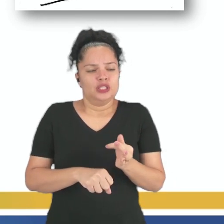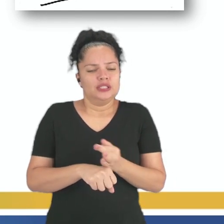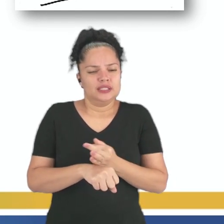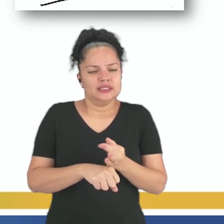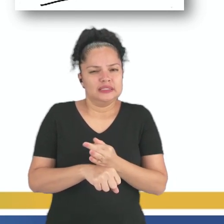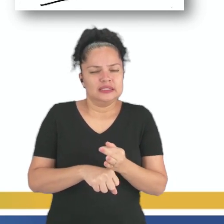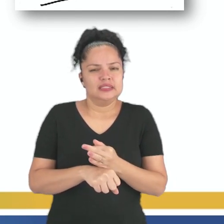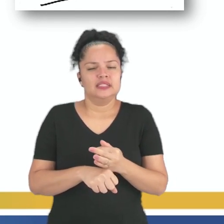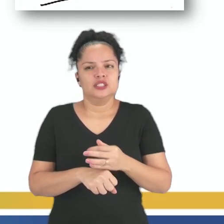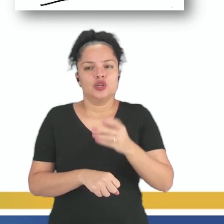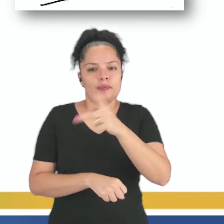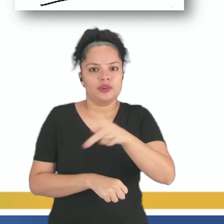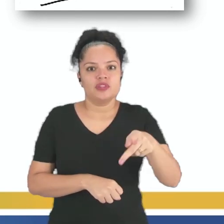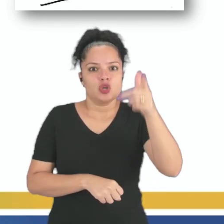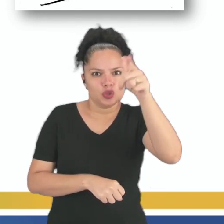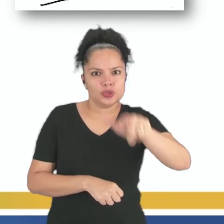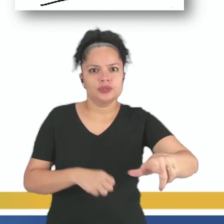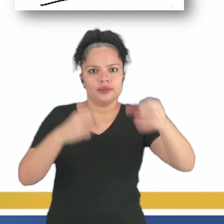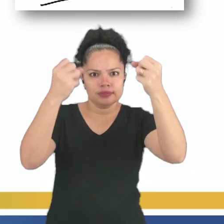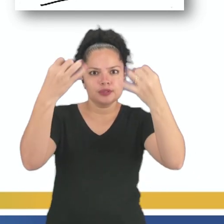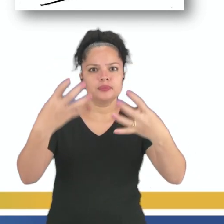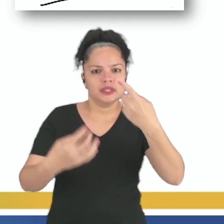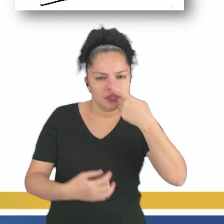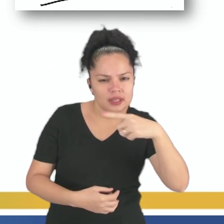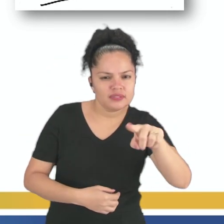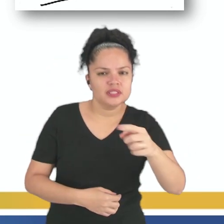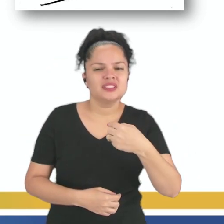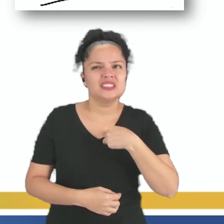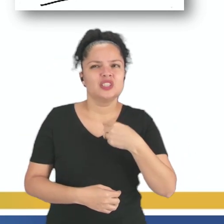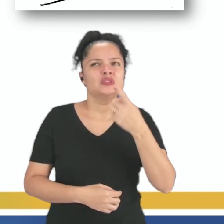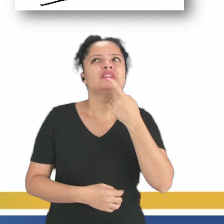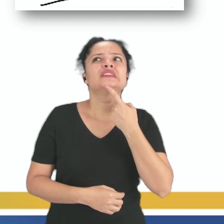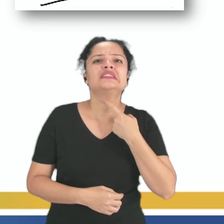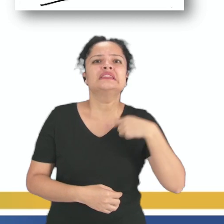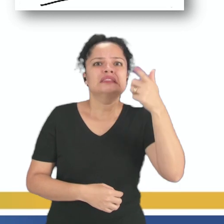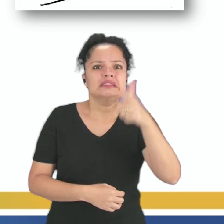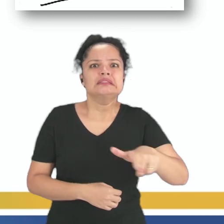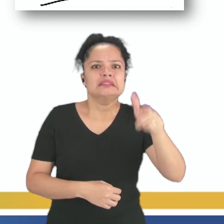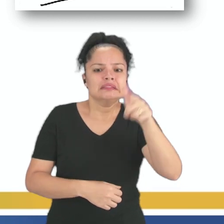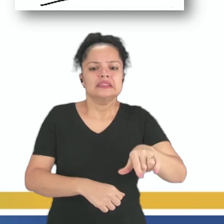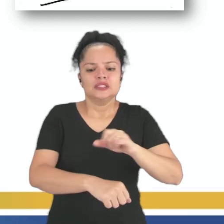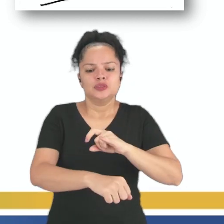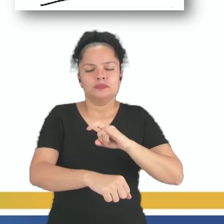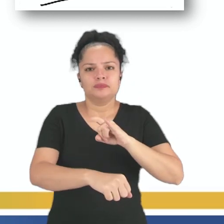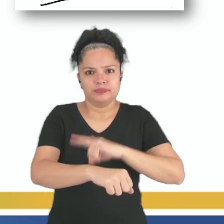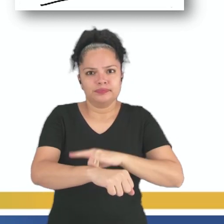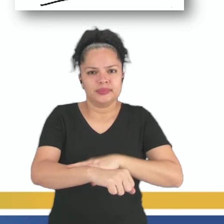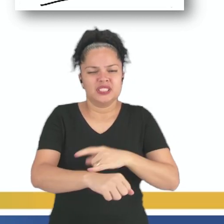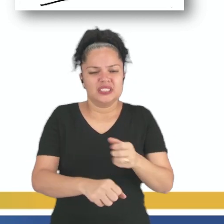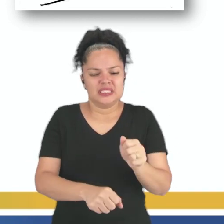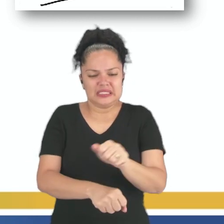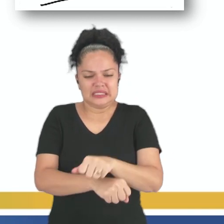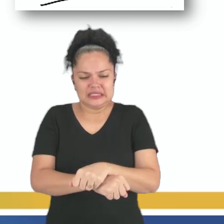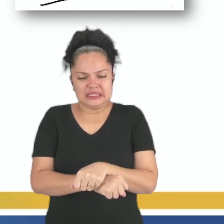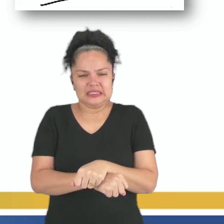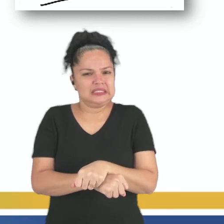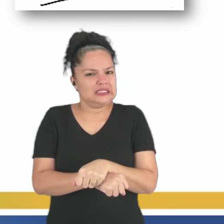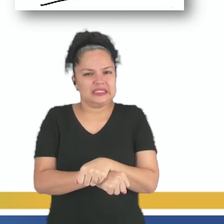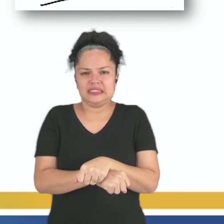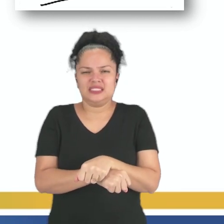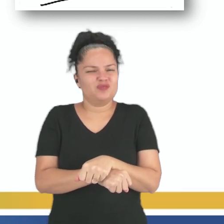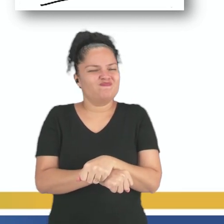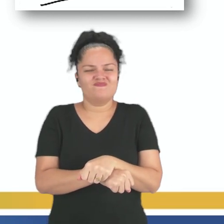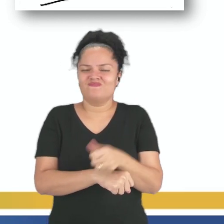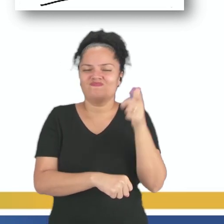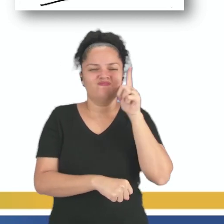sobre os elefantes e a vontade de fazer xixi ia aumentando. Cruzar as pernas não adianta nessa hora.